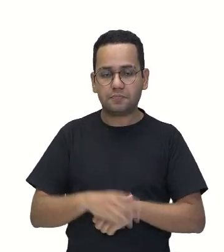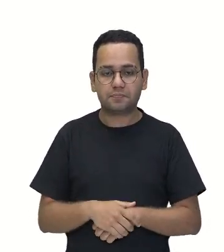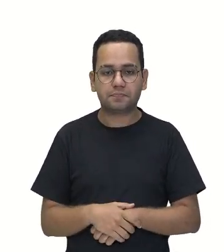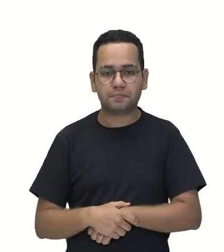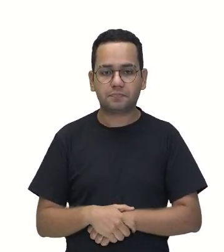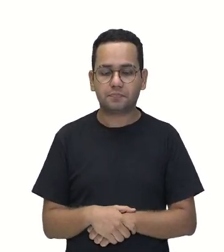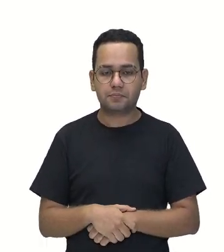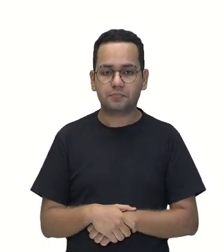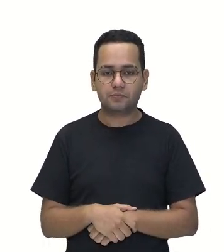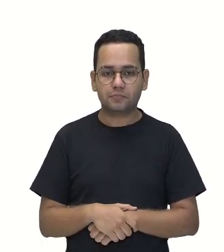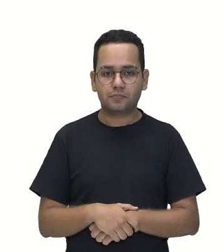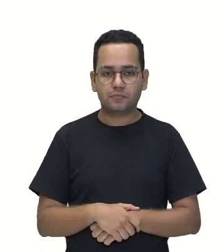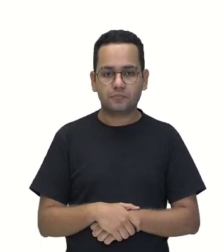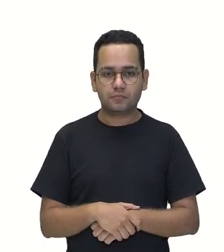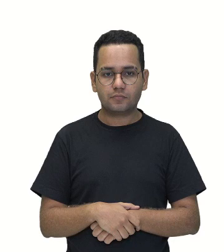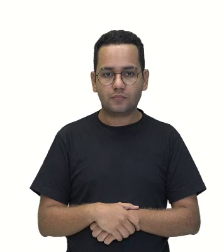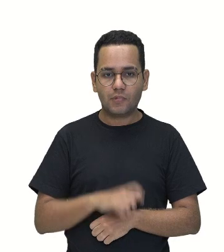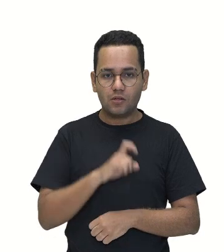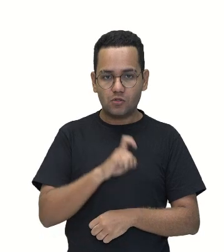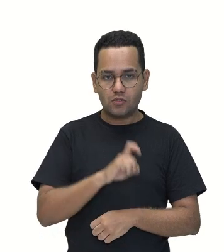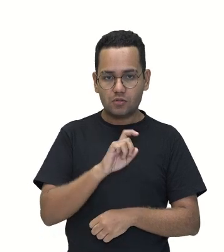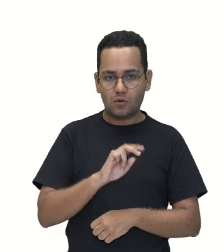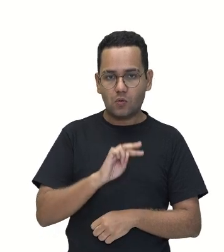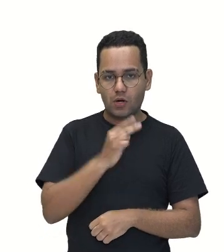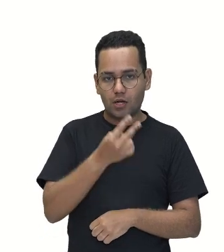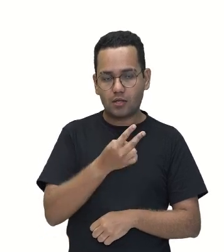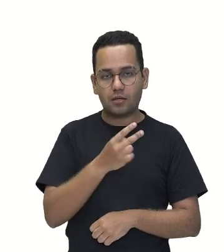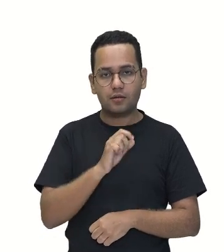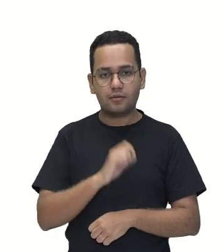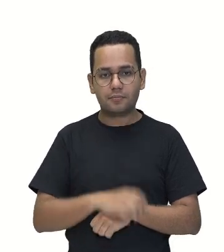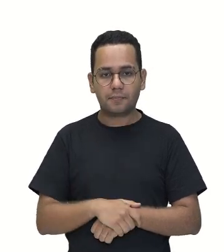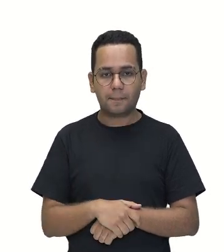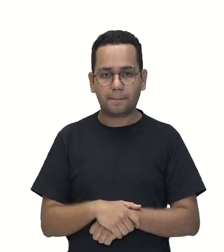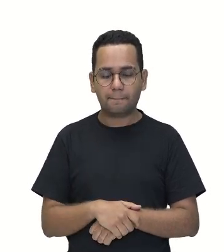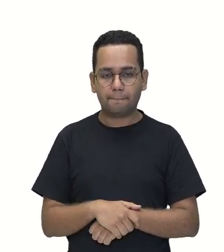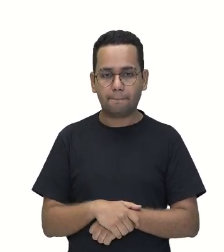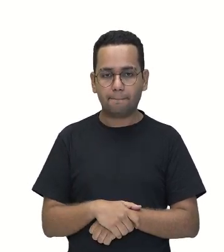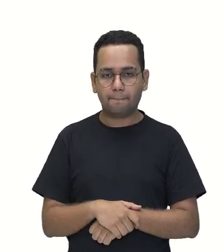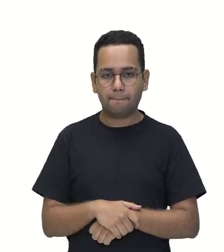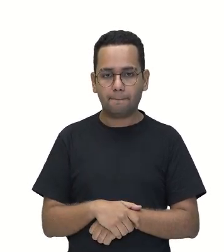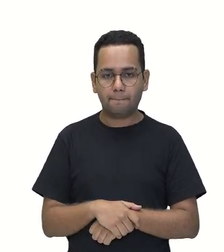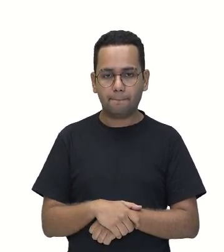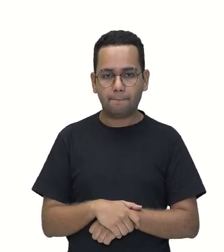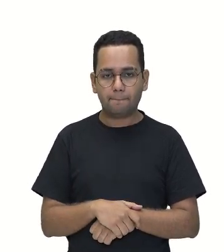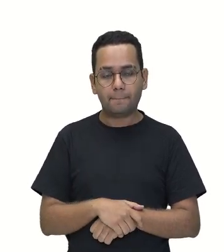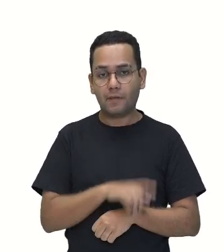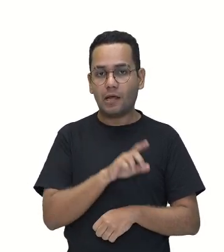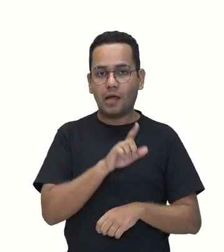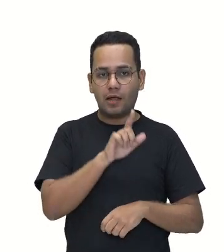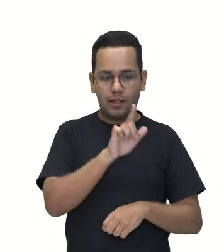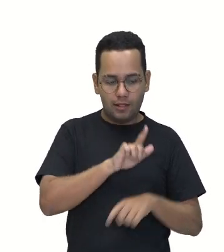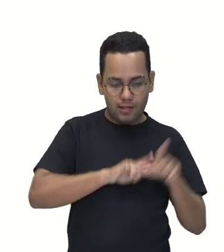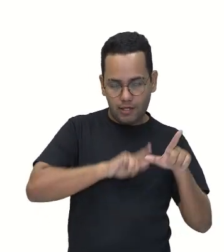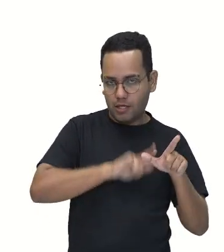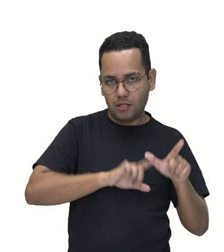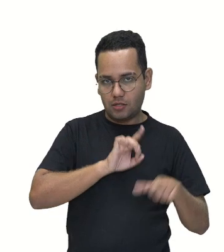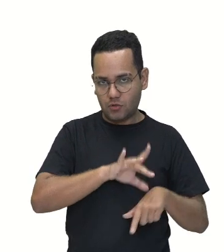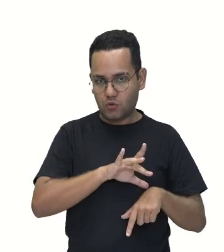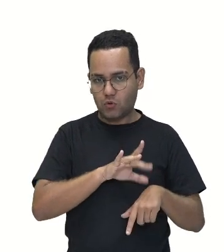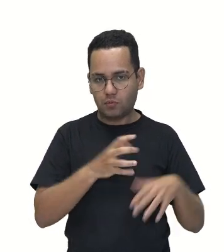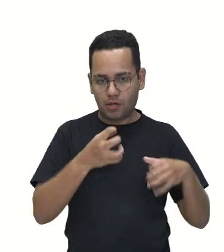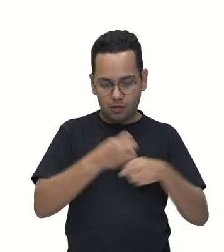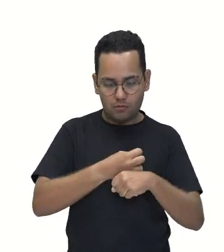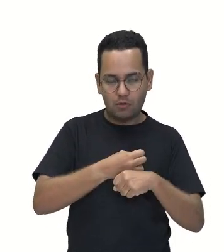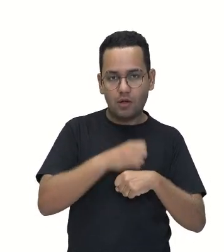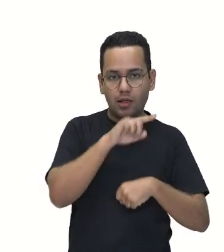-3 quem não tem letra Fica no segundo membro tá então esse é